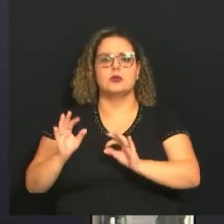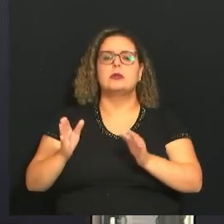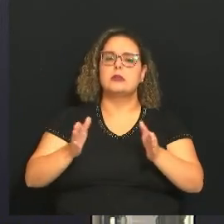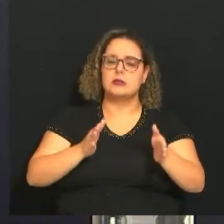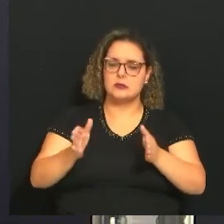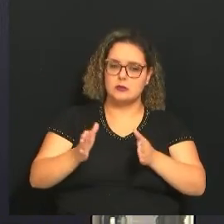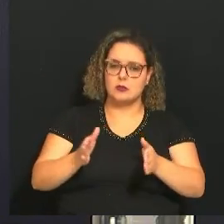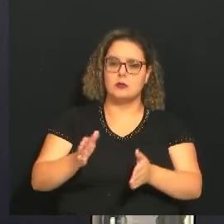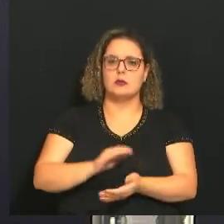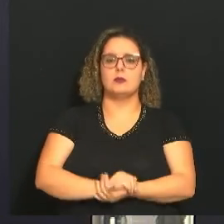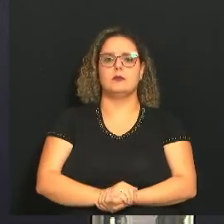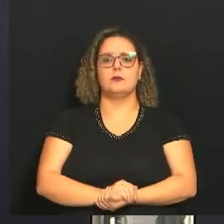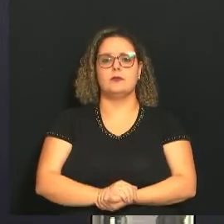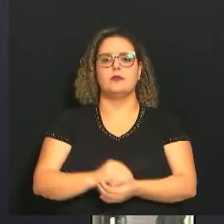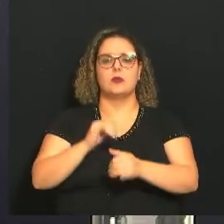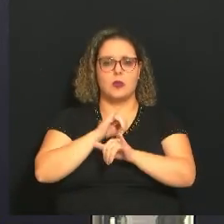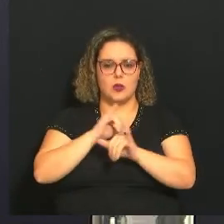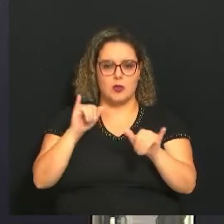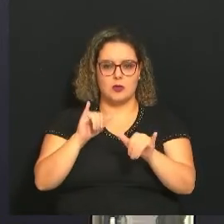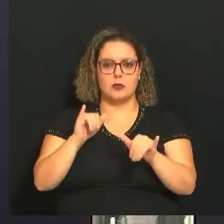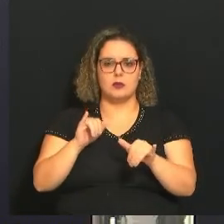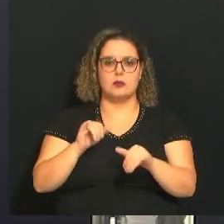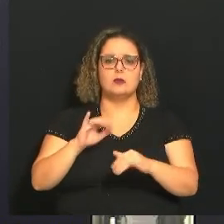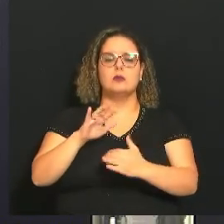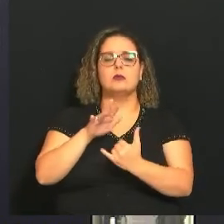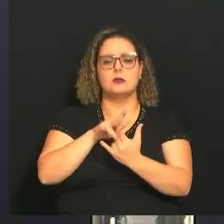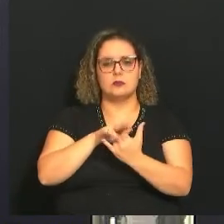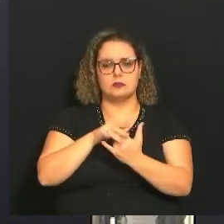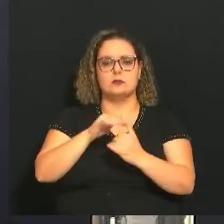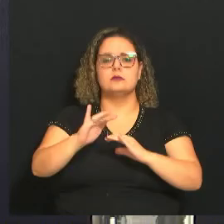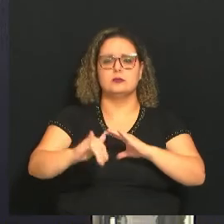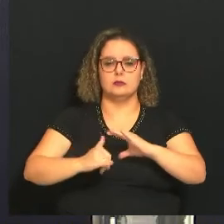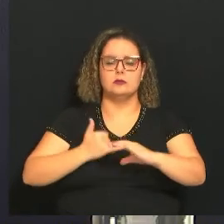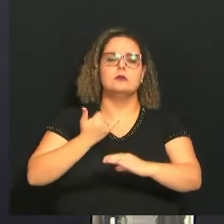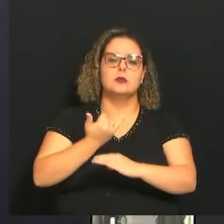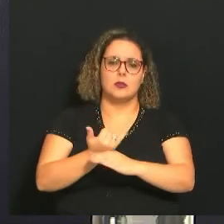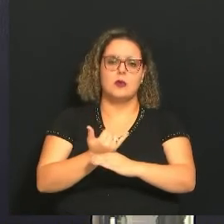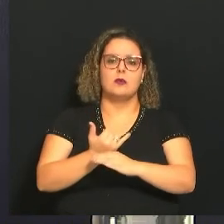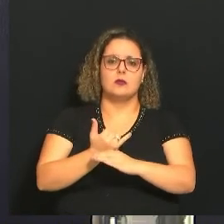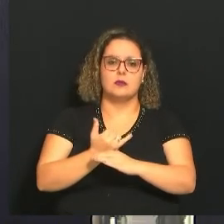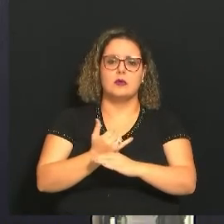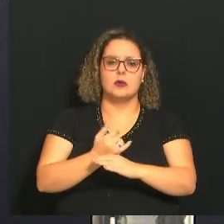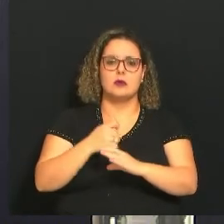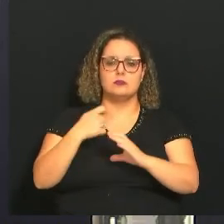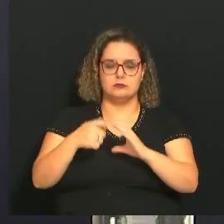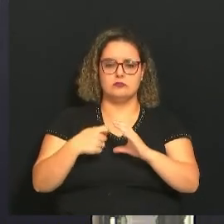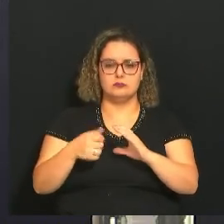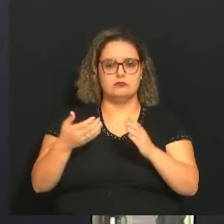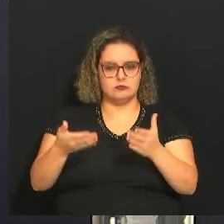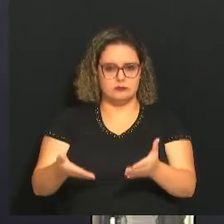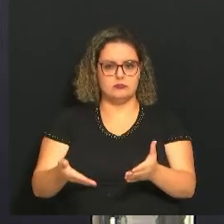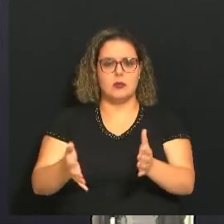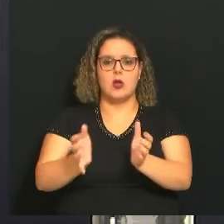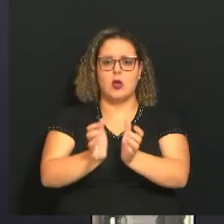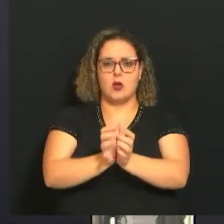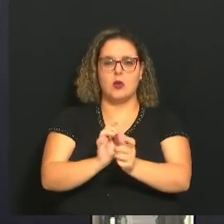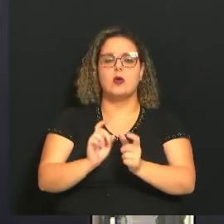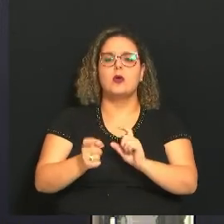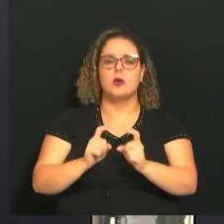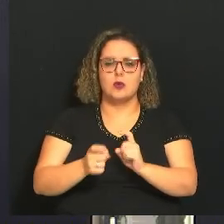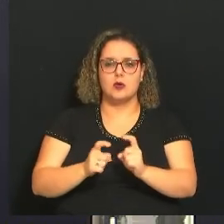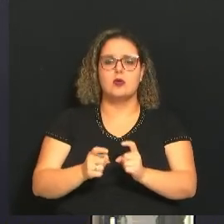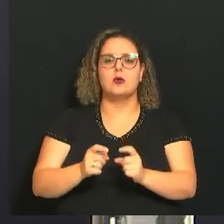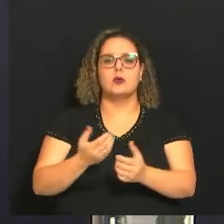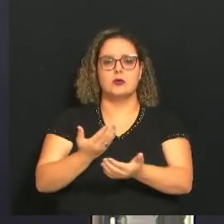momento, dizer que fica lá no YouTube, inclusive, né, a gravação aqui dessa comissão, dessa reunião da Comissão de